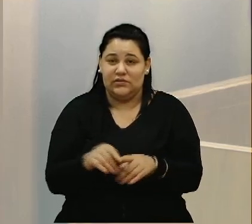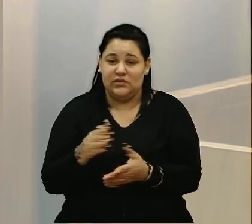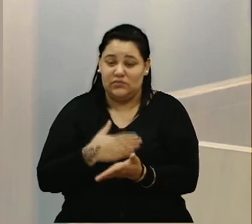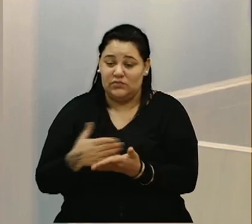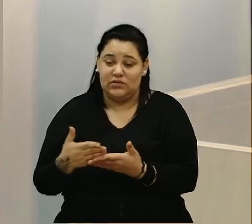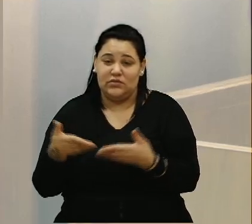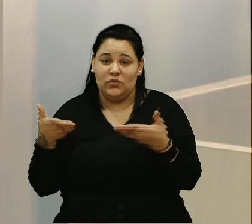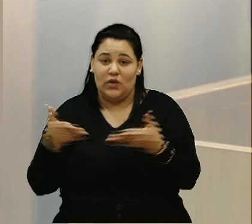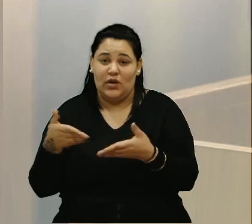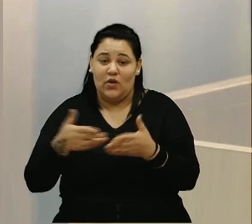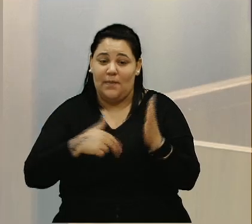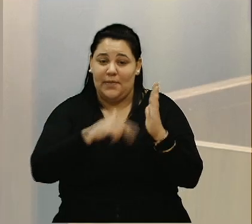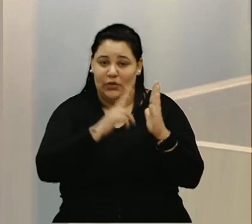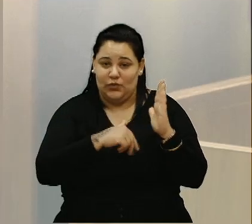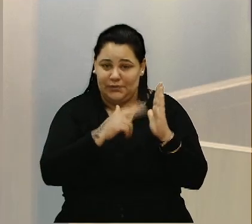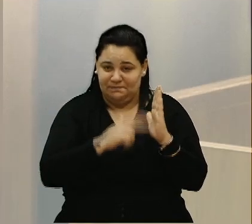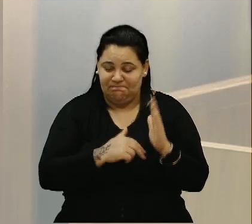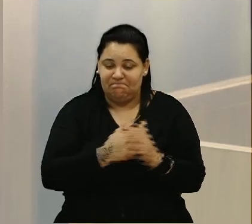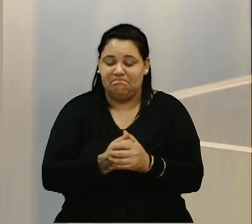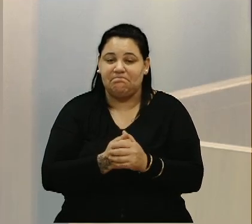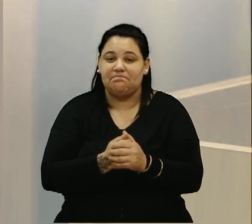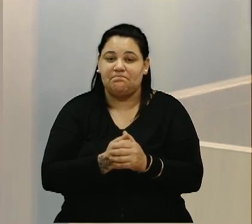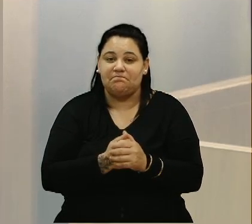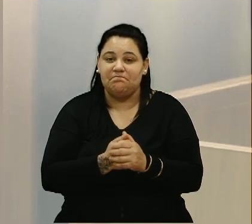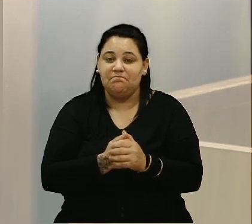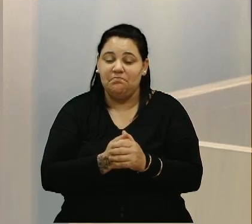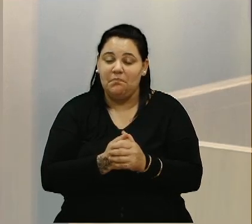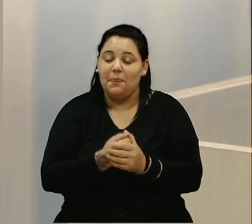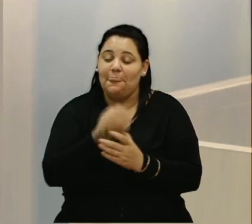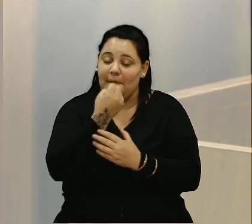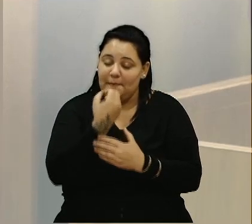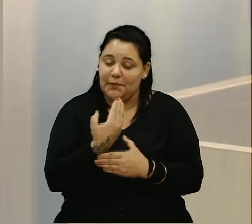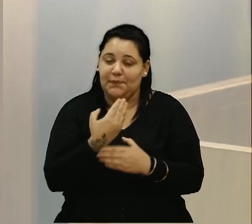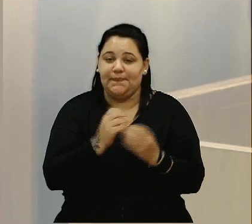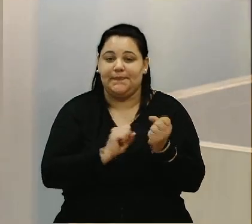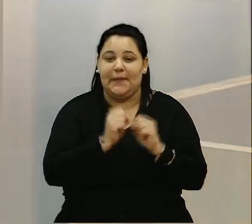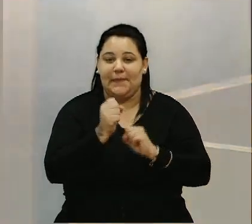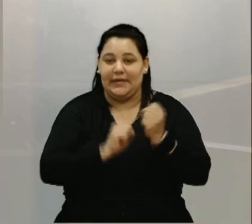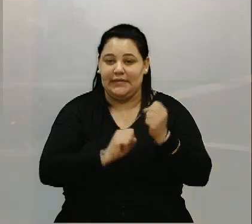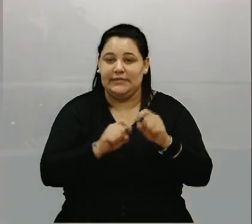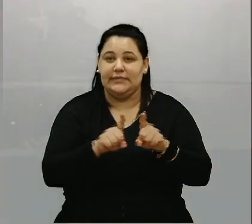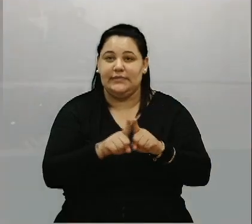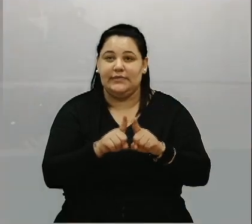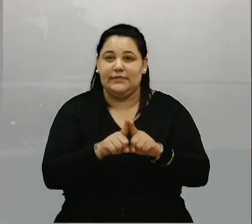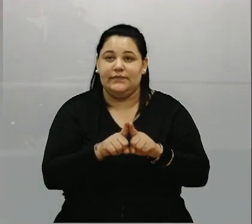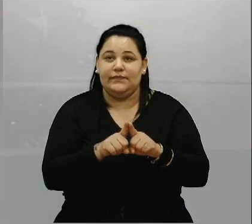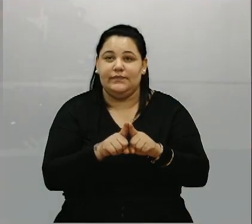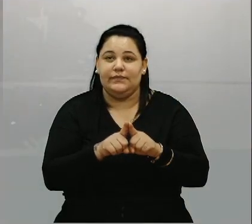agora a pintura. Que bom que é uma empresa que está